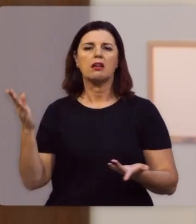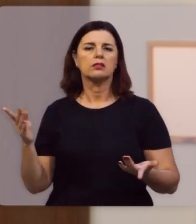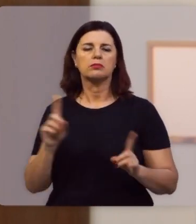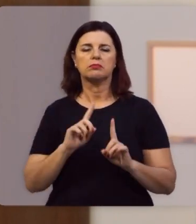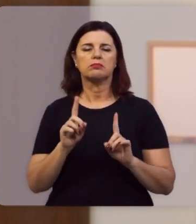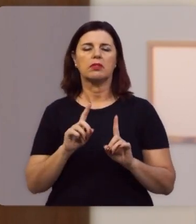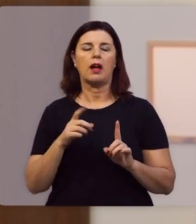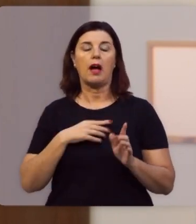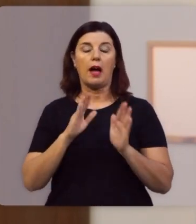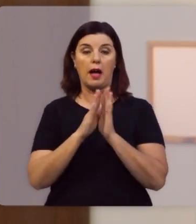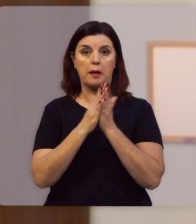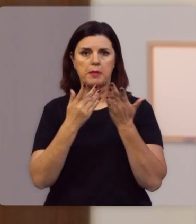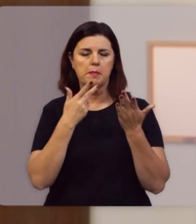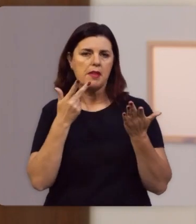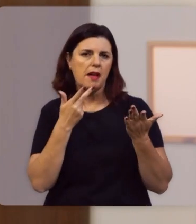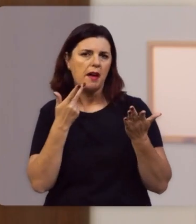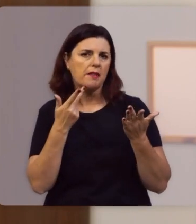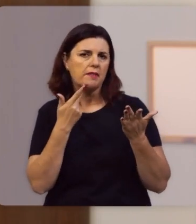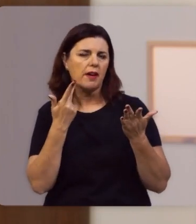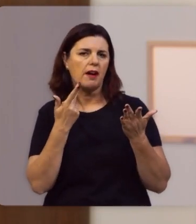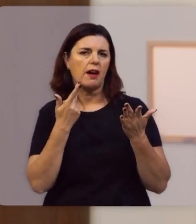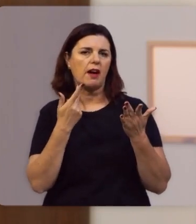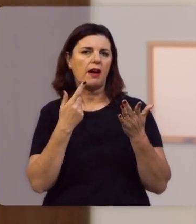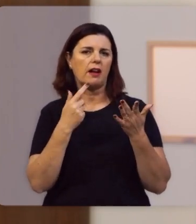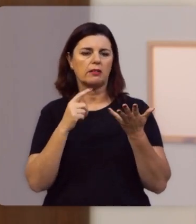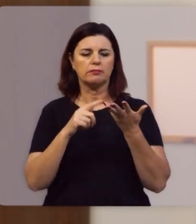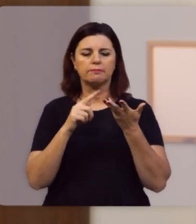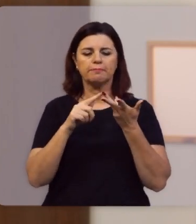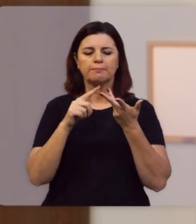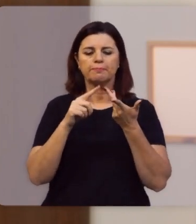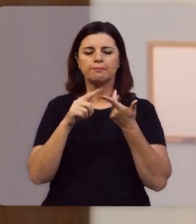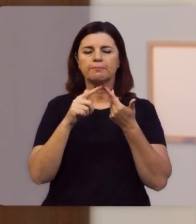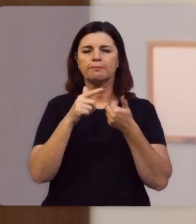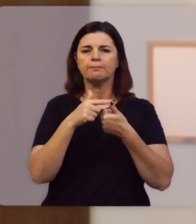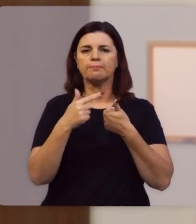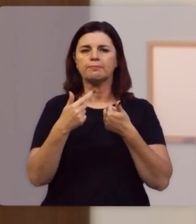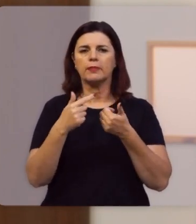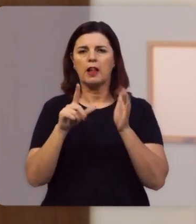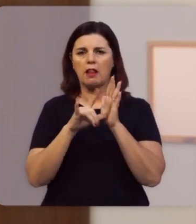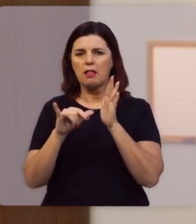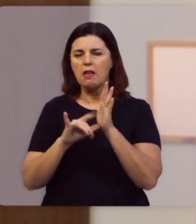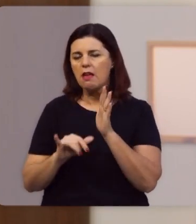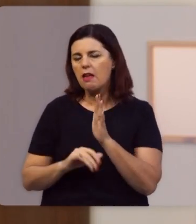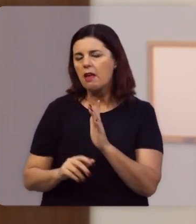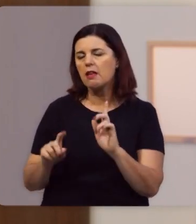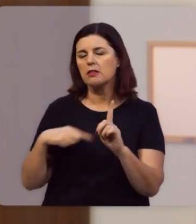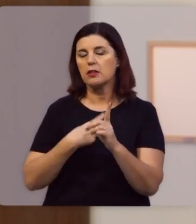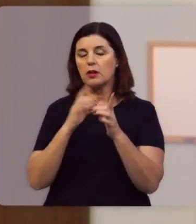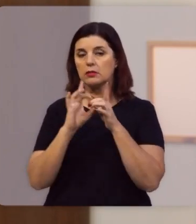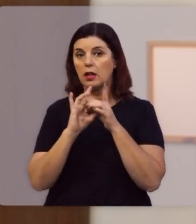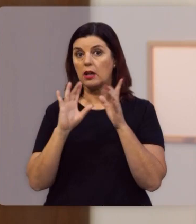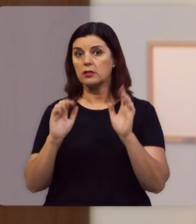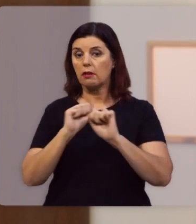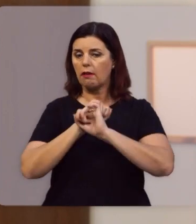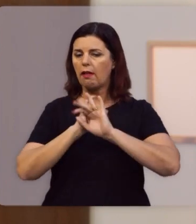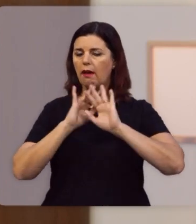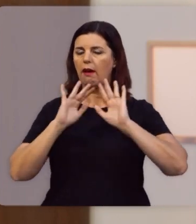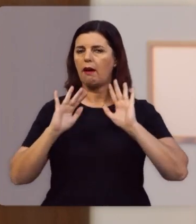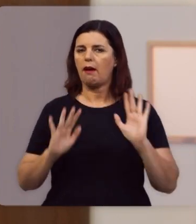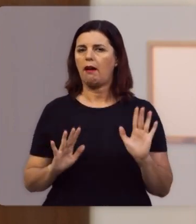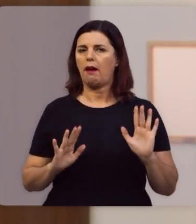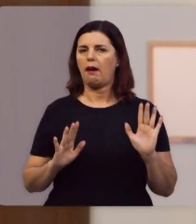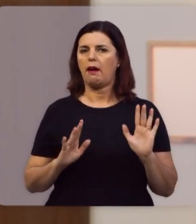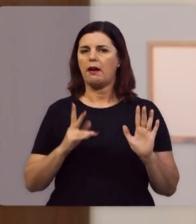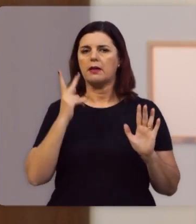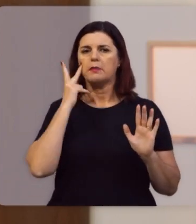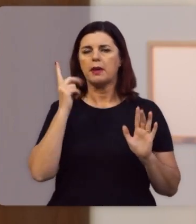Bíblia traz princípios a igreja crê em princípios e nós precisamos deixar esses princípios claros